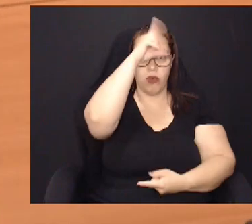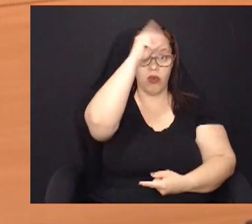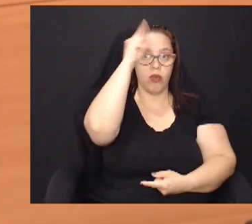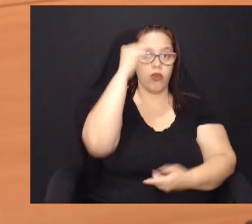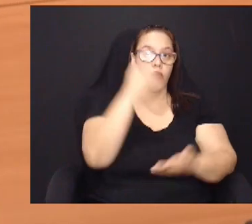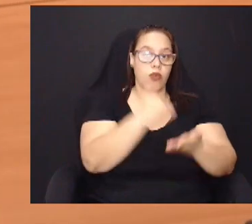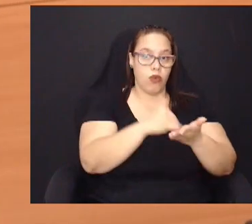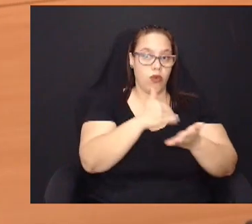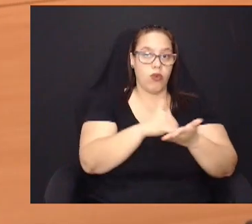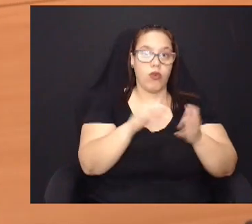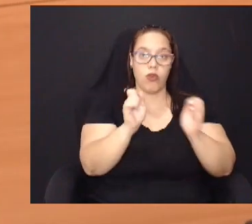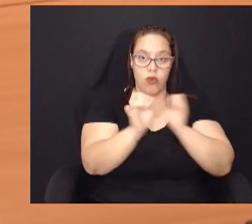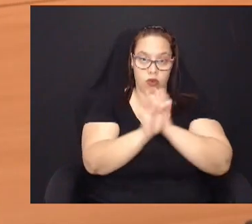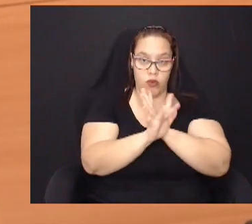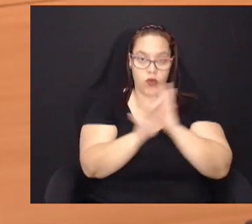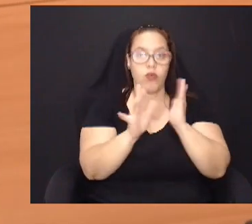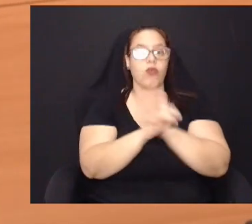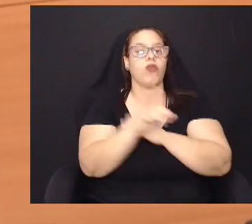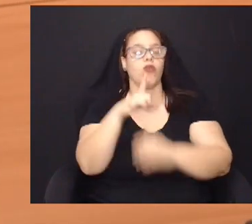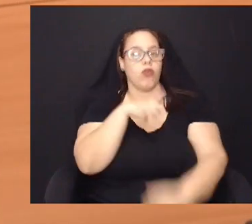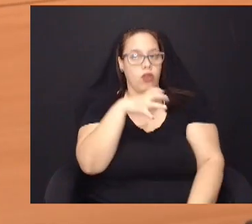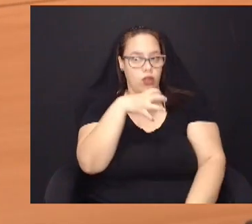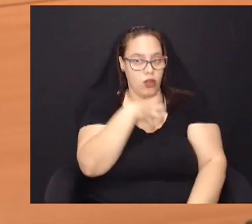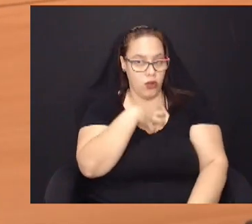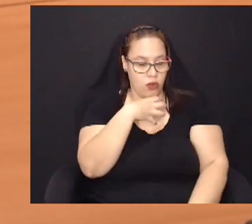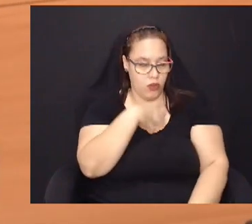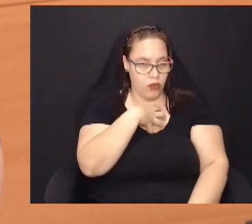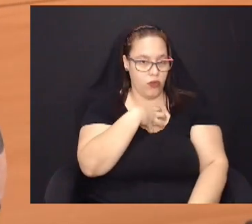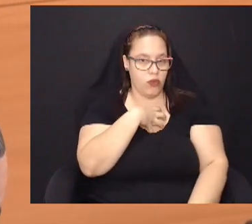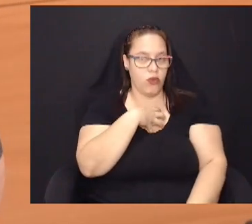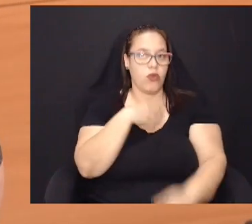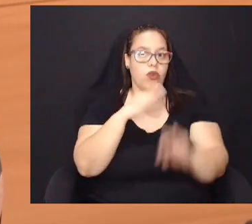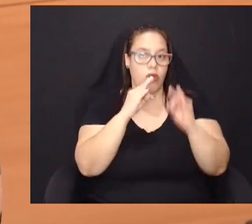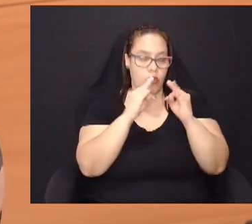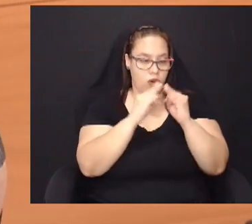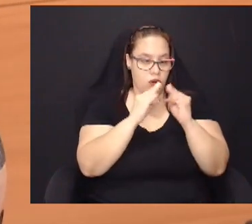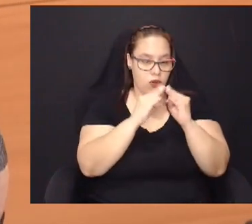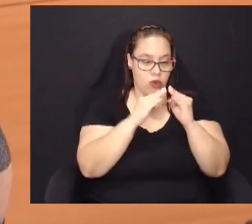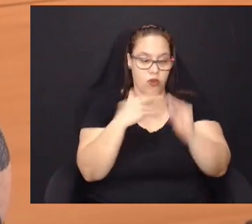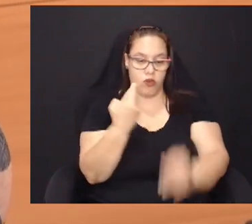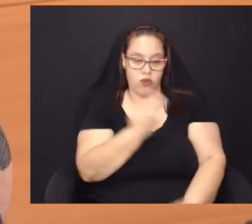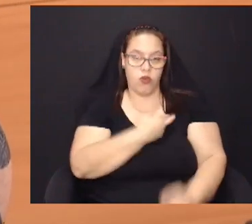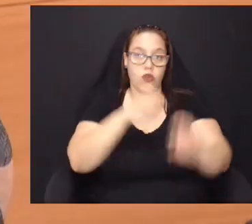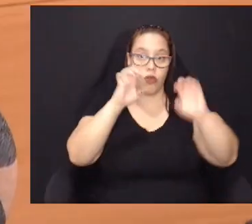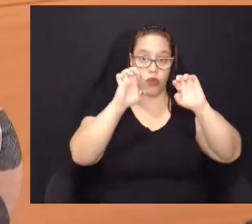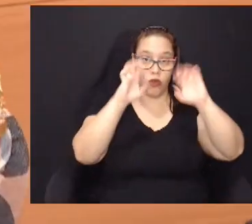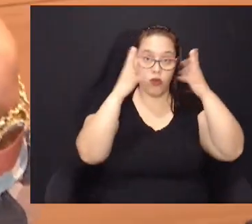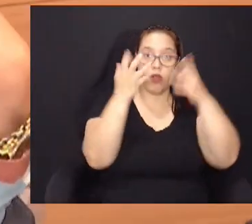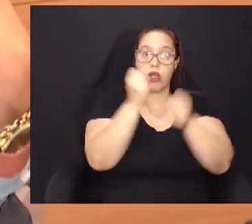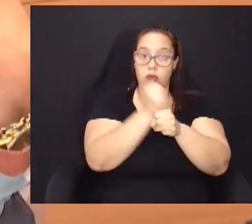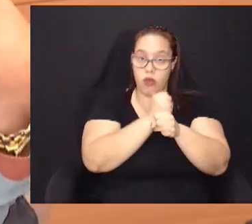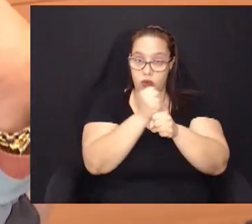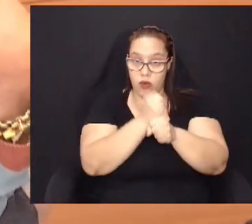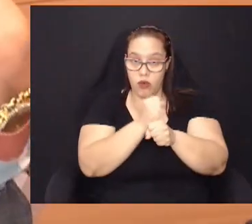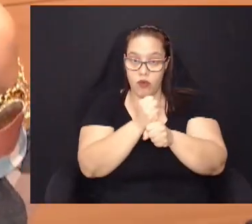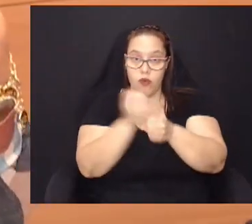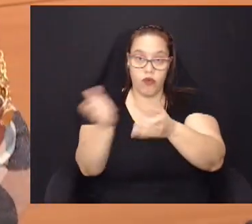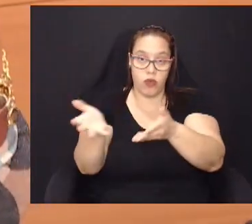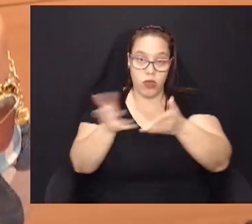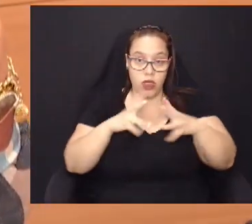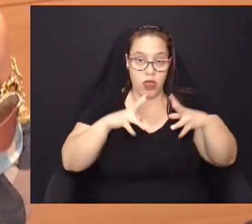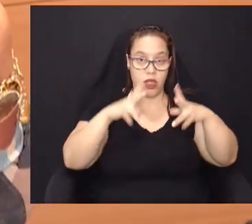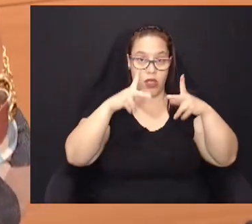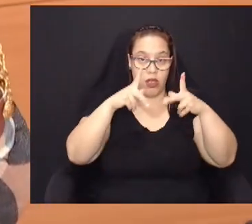de Urbanismo têm uma sensibilidade muito grande para os templos religiosos. Fizemos um evento esse ano para trazer todas